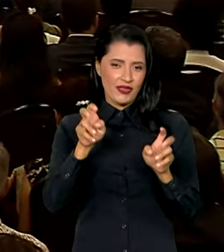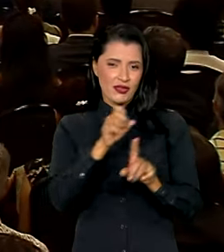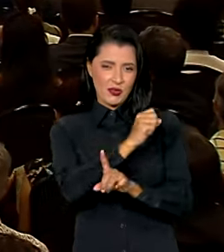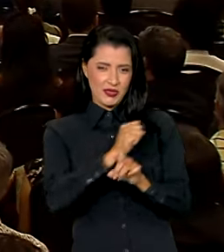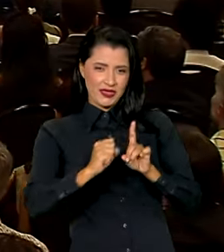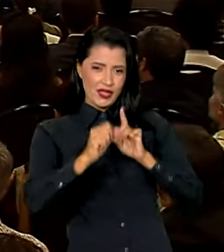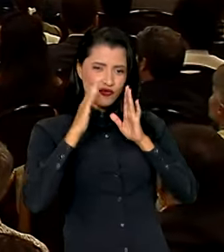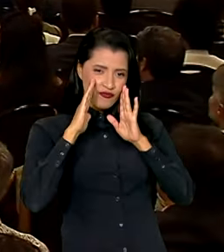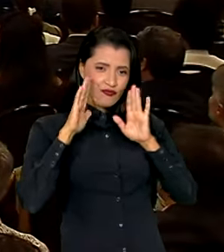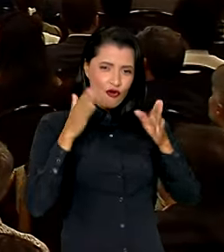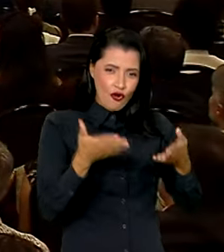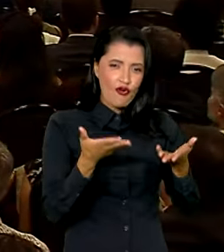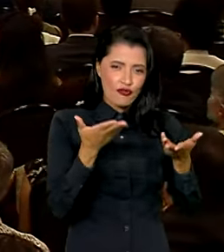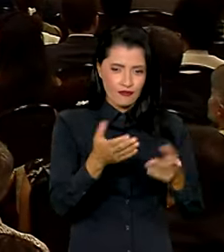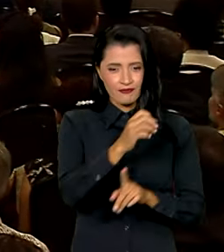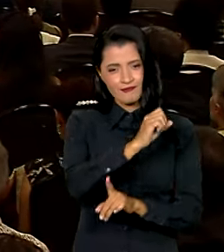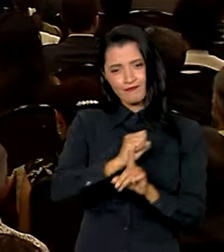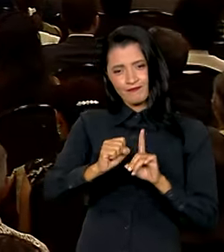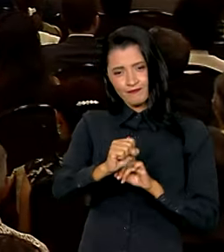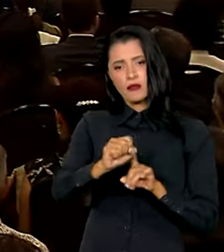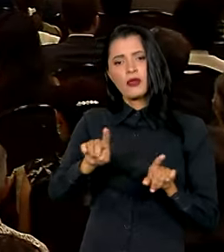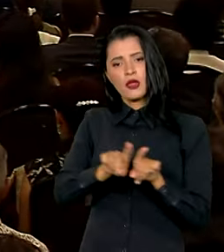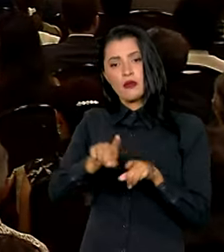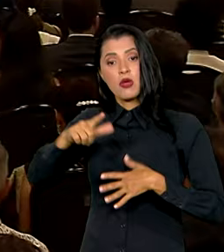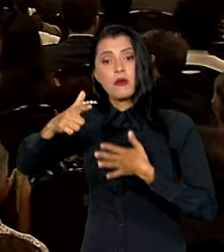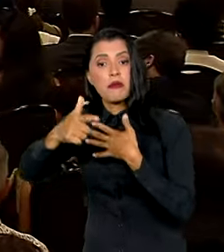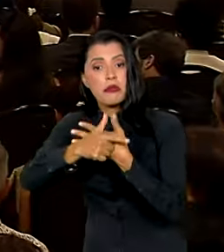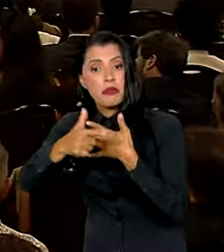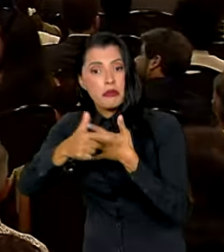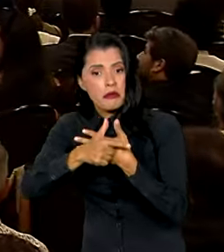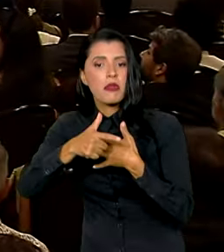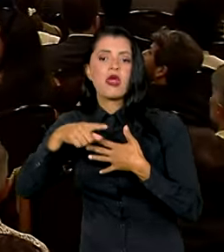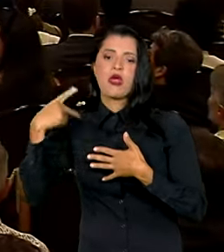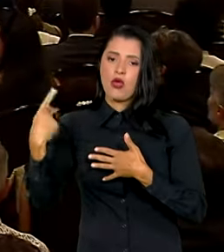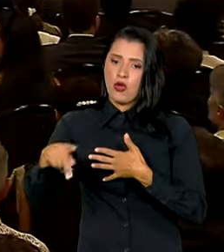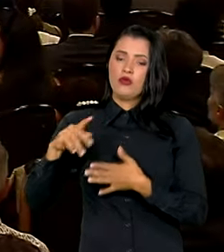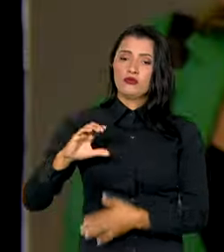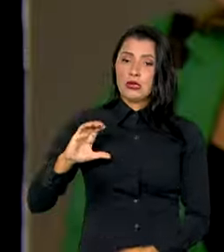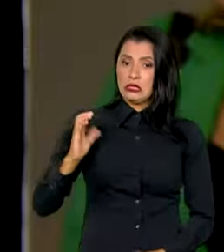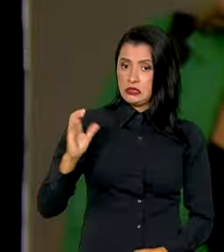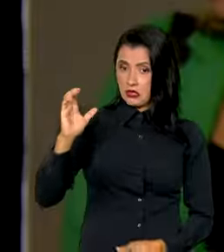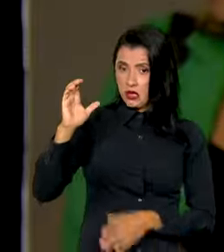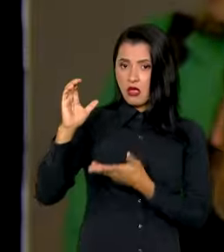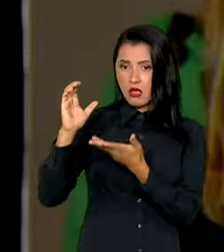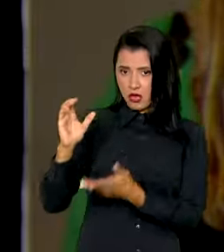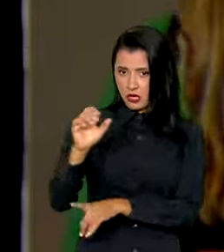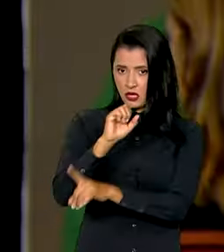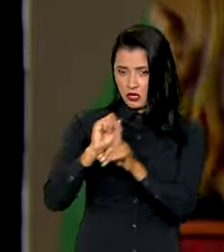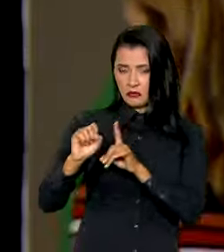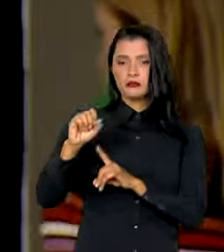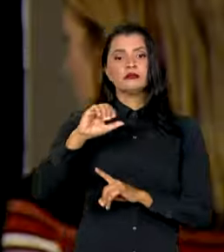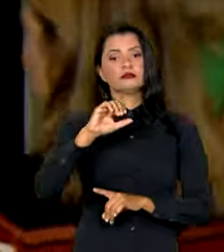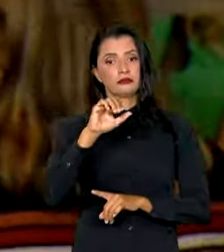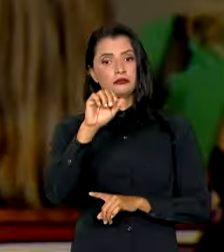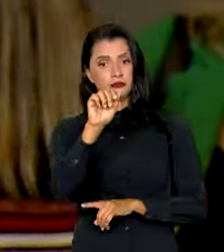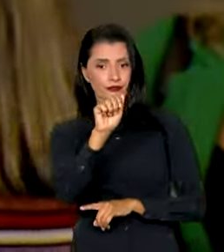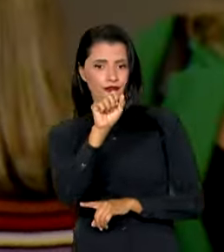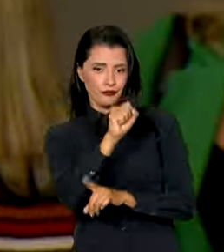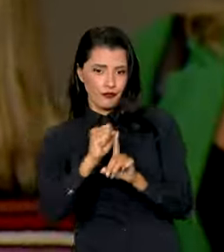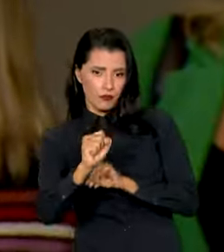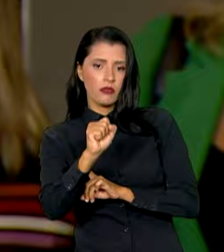sociedade, falando do papel das sociedades científicas, a Sociedade Brasileira